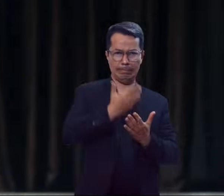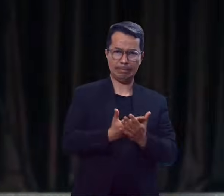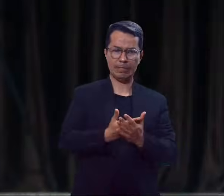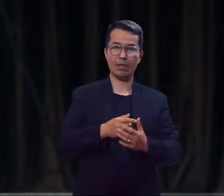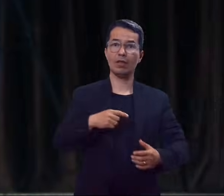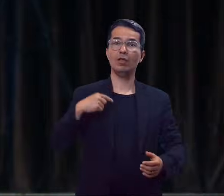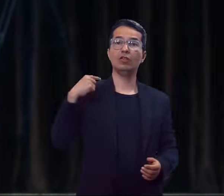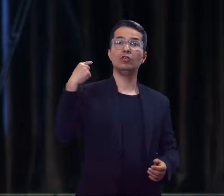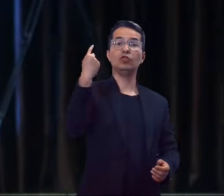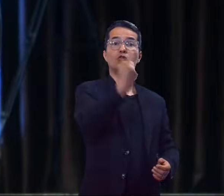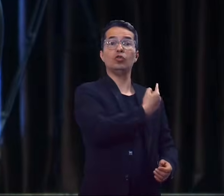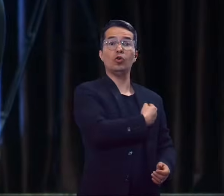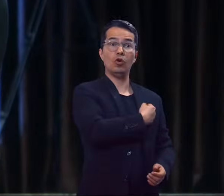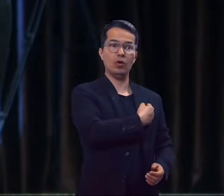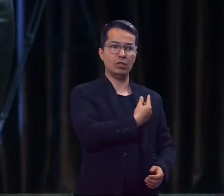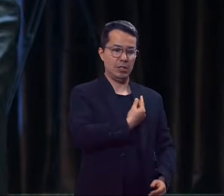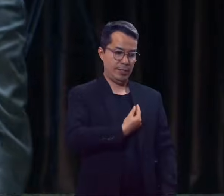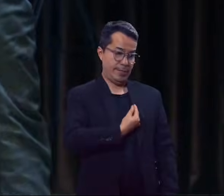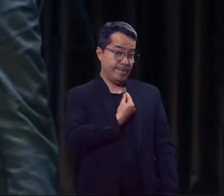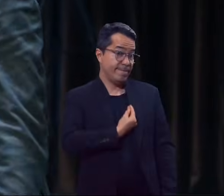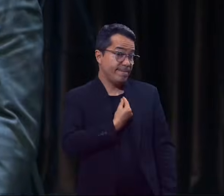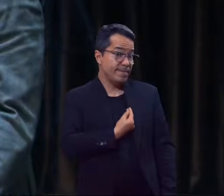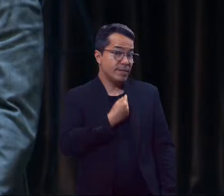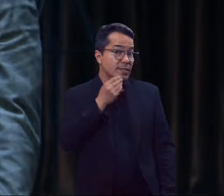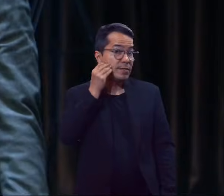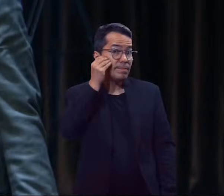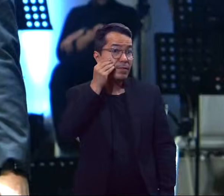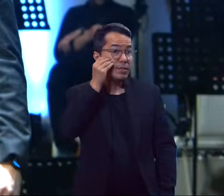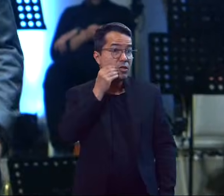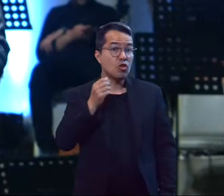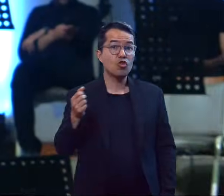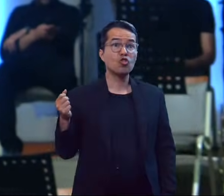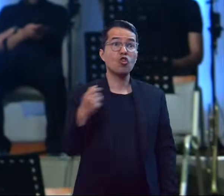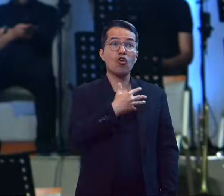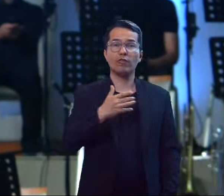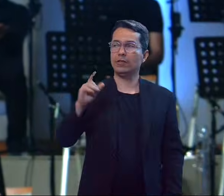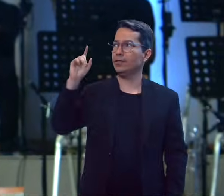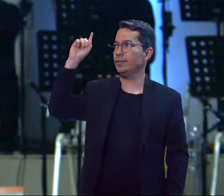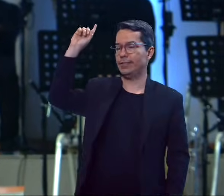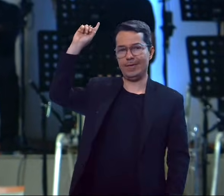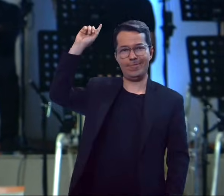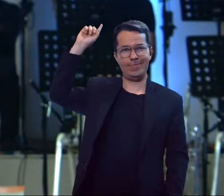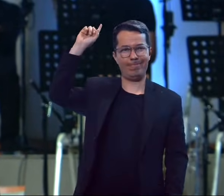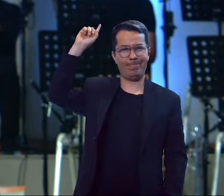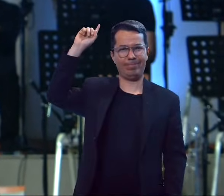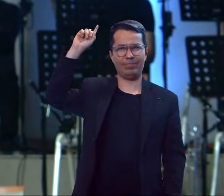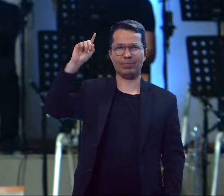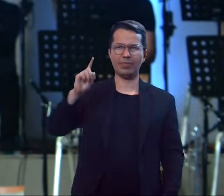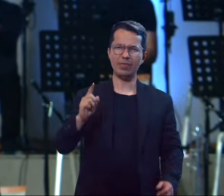nós vamos viver algo novo de Deus. Mas para viver o novo, a